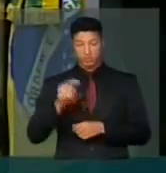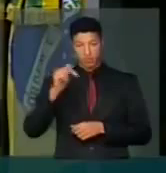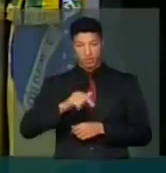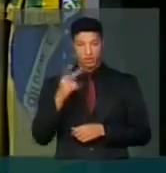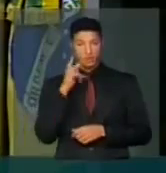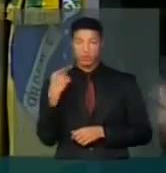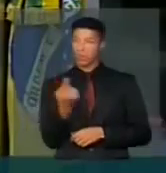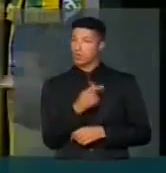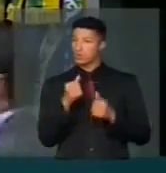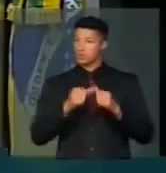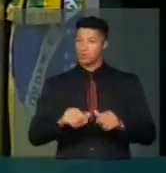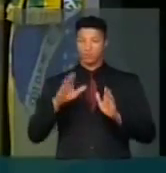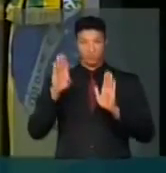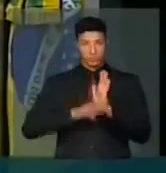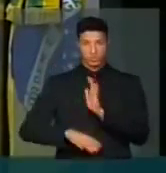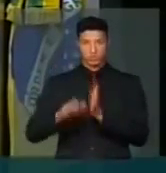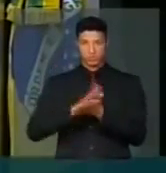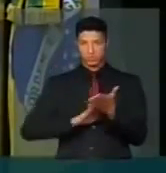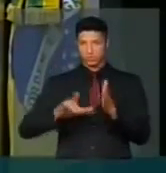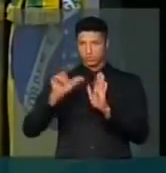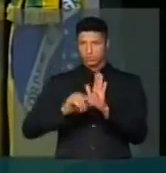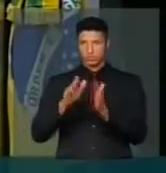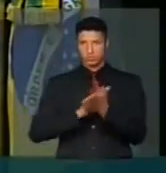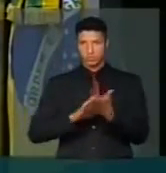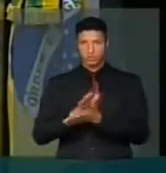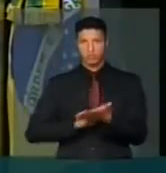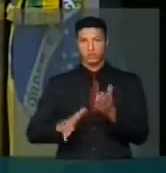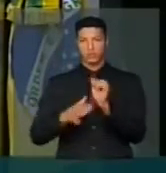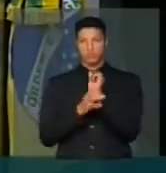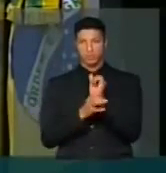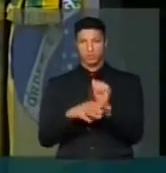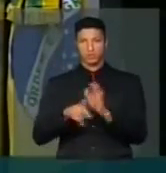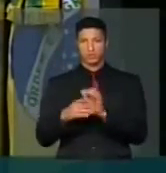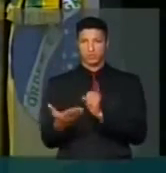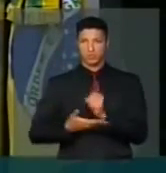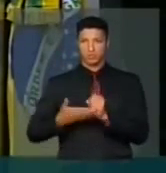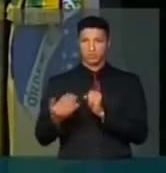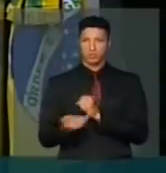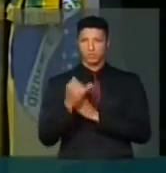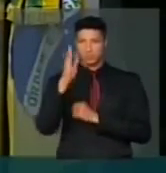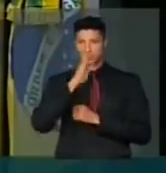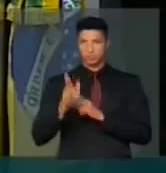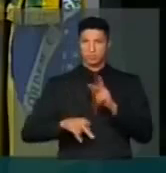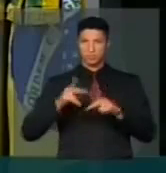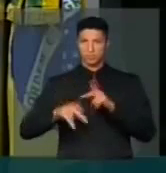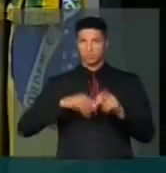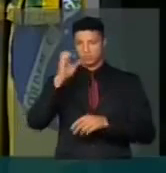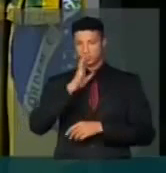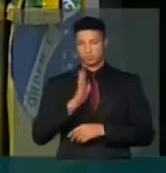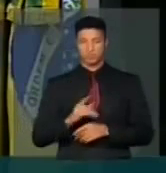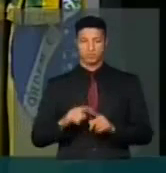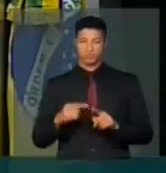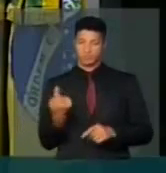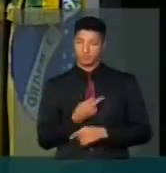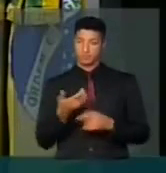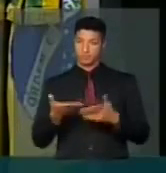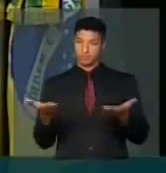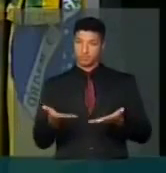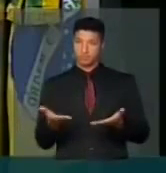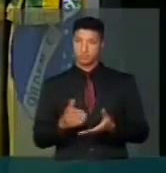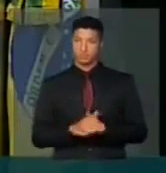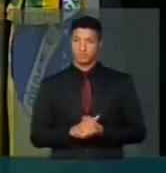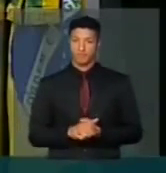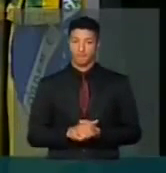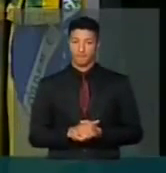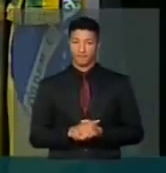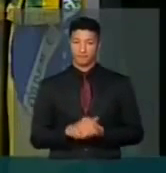aqui, nós não estamos retirando nem diminuindo nenhuma garantia fundamental dos brasileiros e brasileiras. Agora,